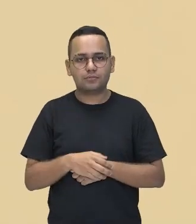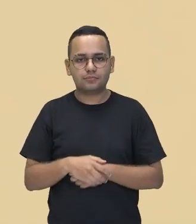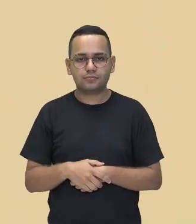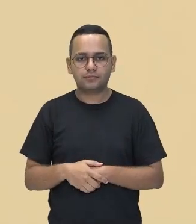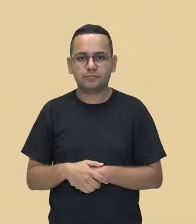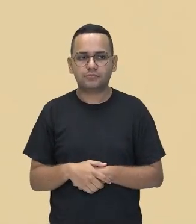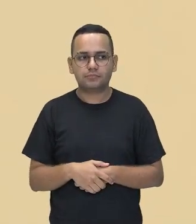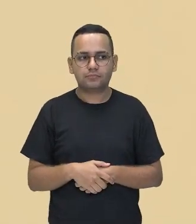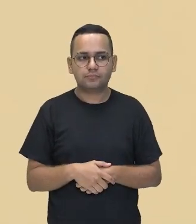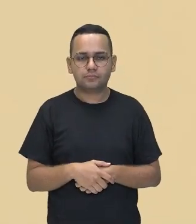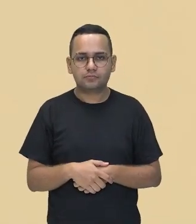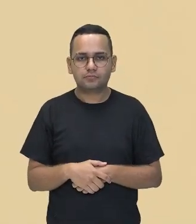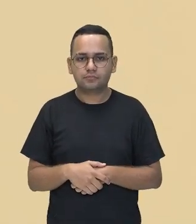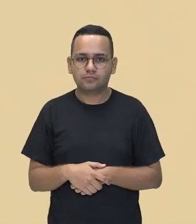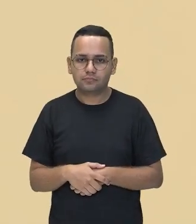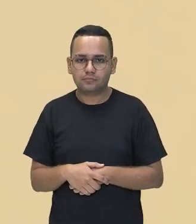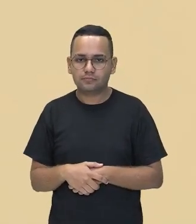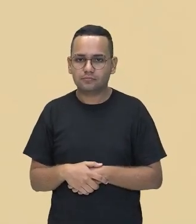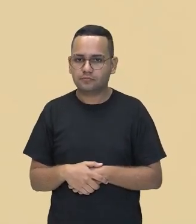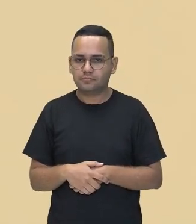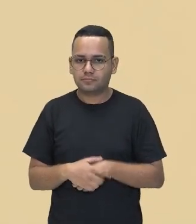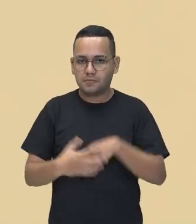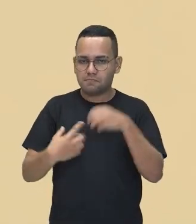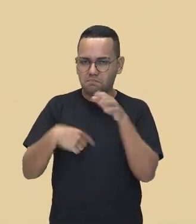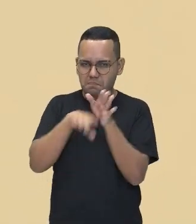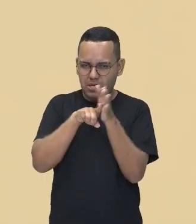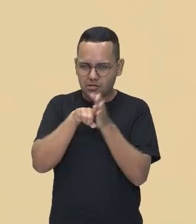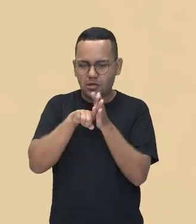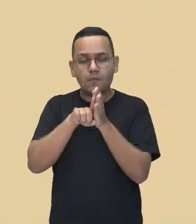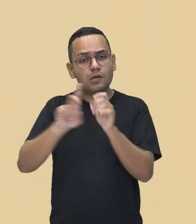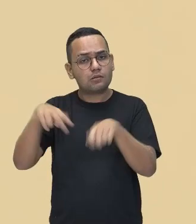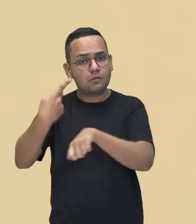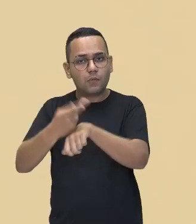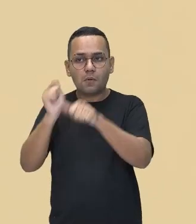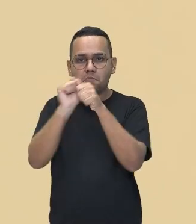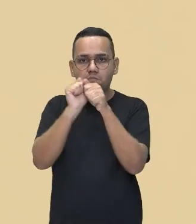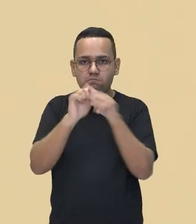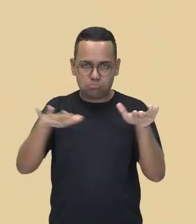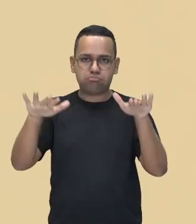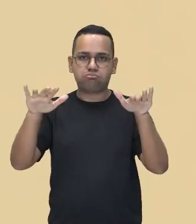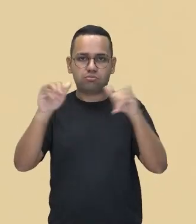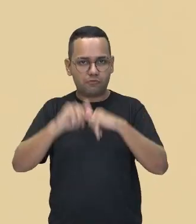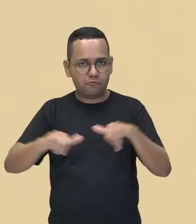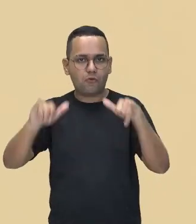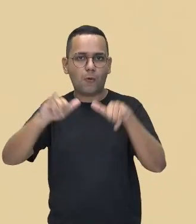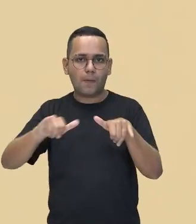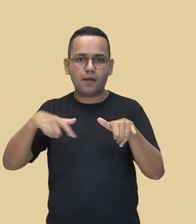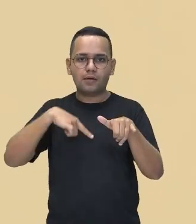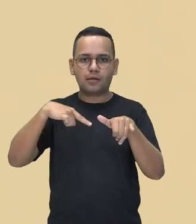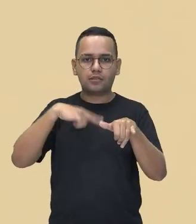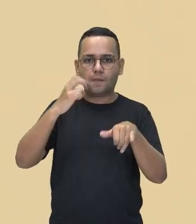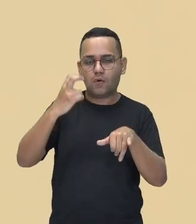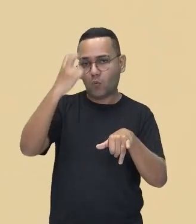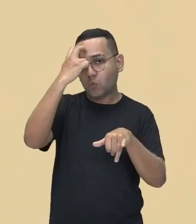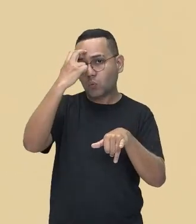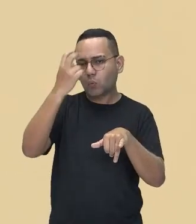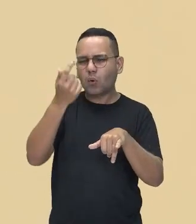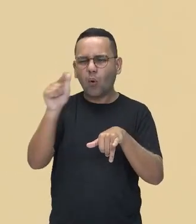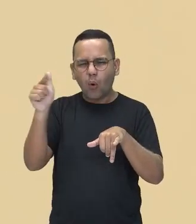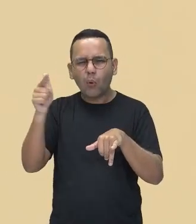então, pesquisar, né, e divulgar também o que outras culturas que são pouco